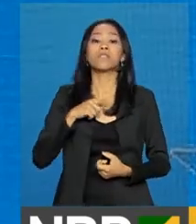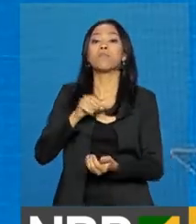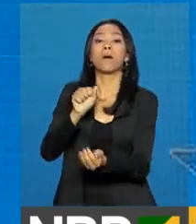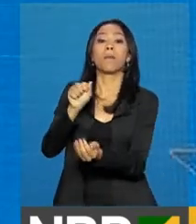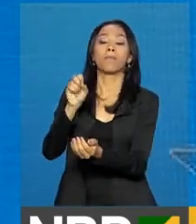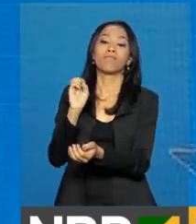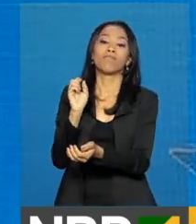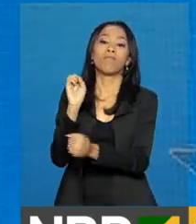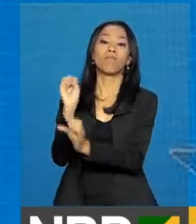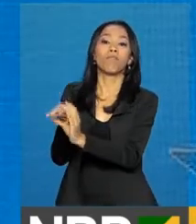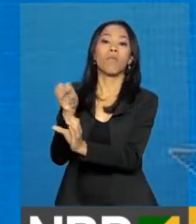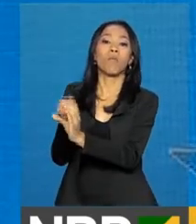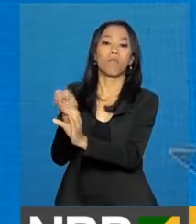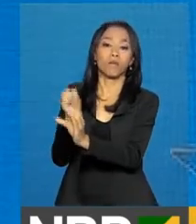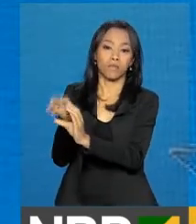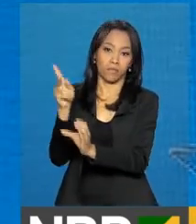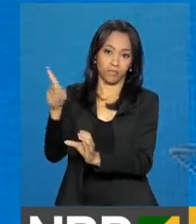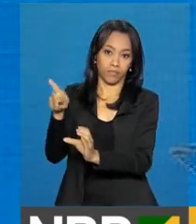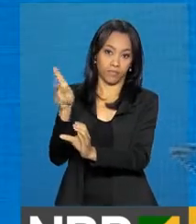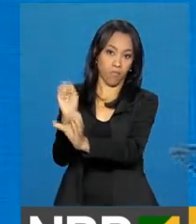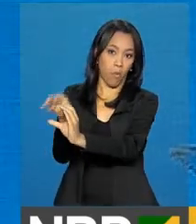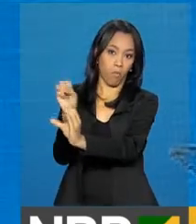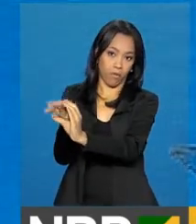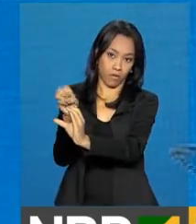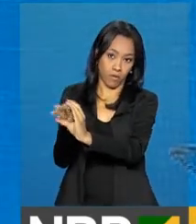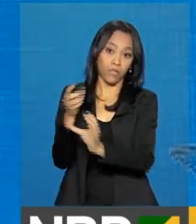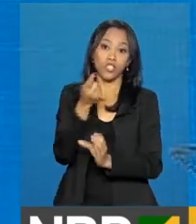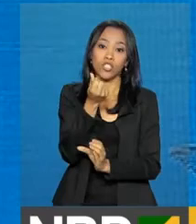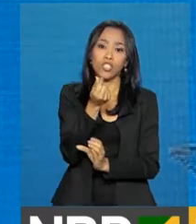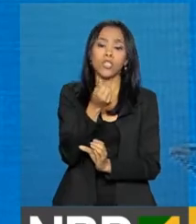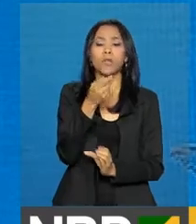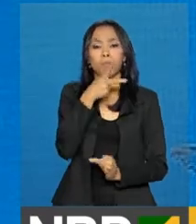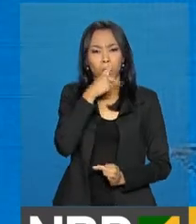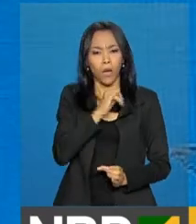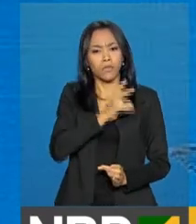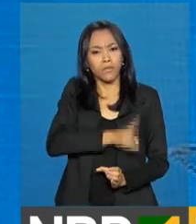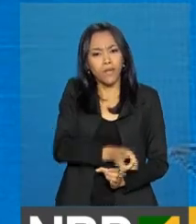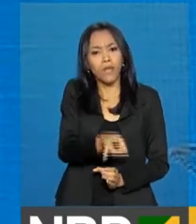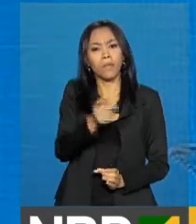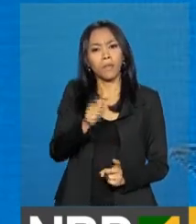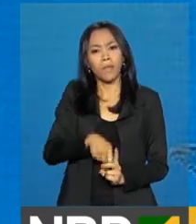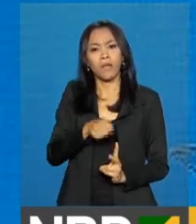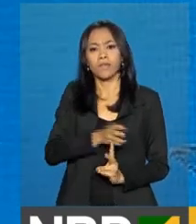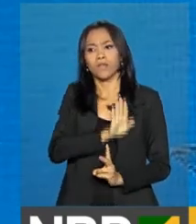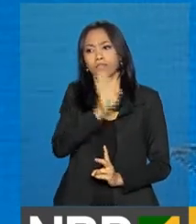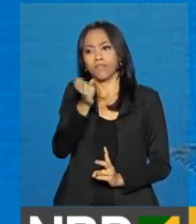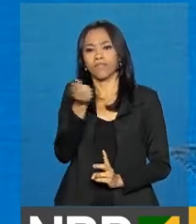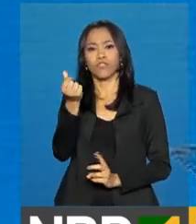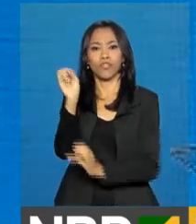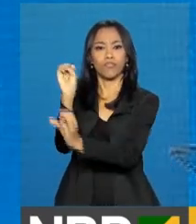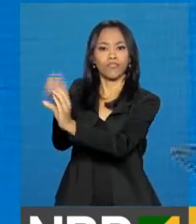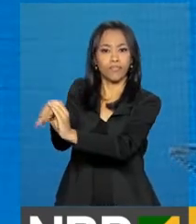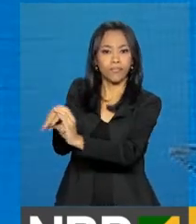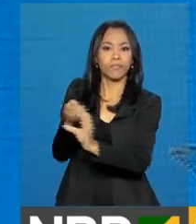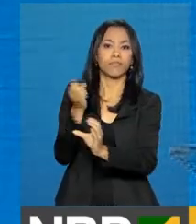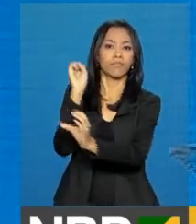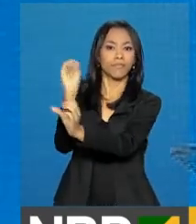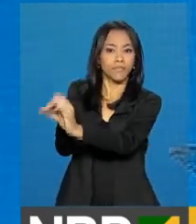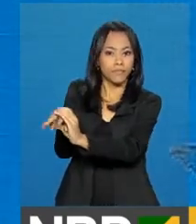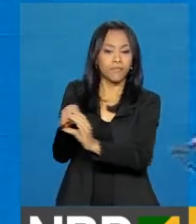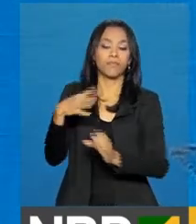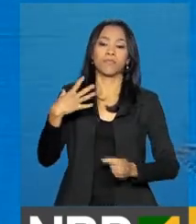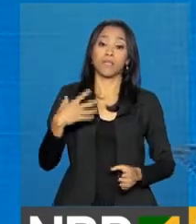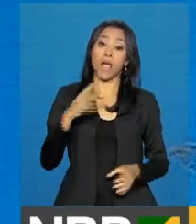poupança. E lá, todo mês, ele ia depositar uma pequena importância para os filhos. E, de vez em quando,